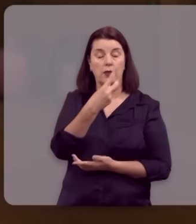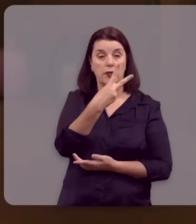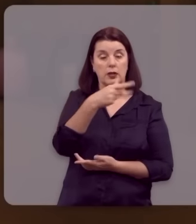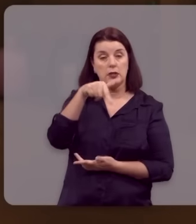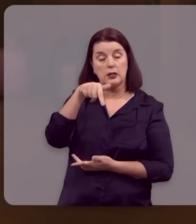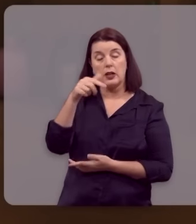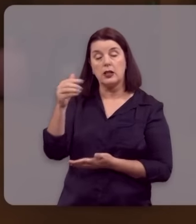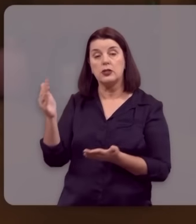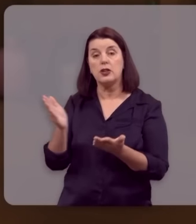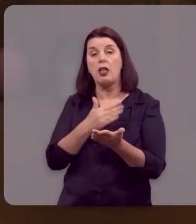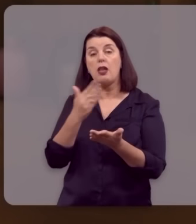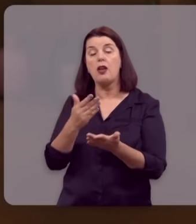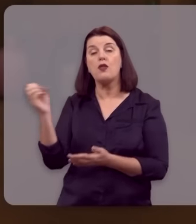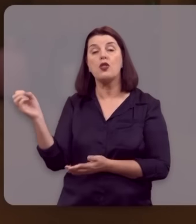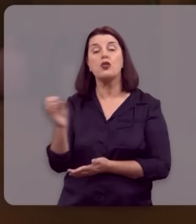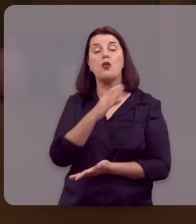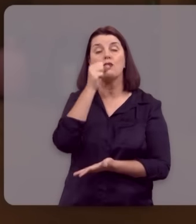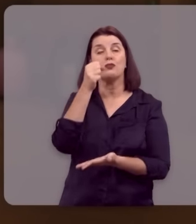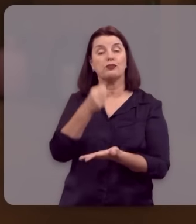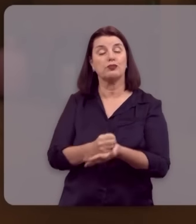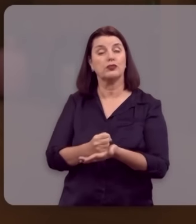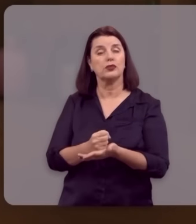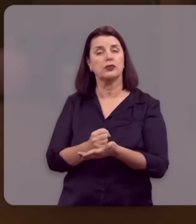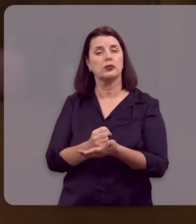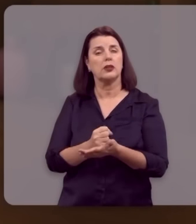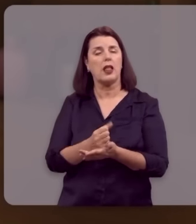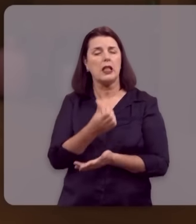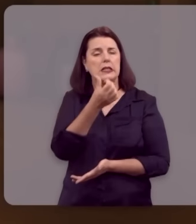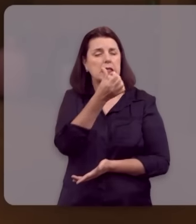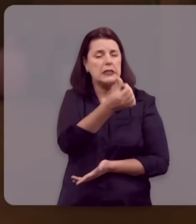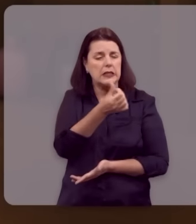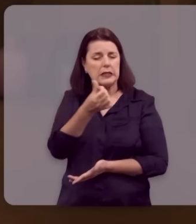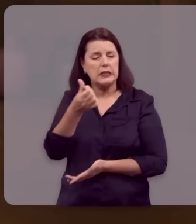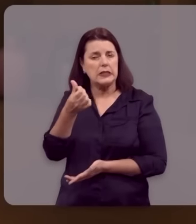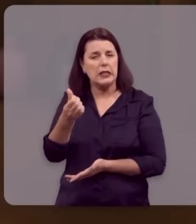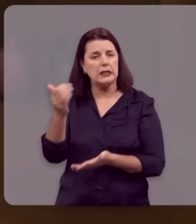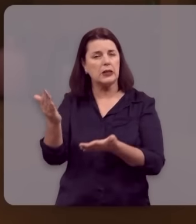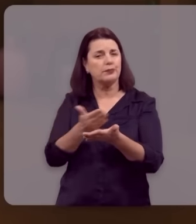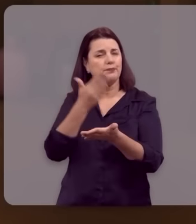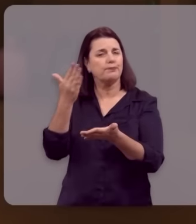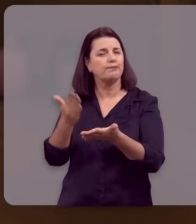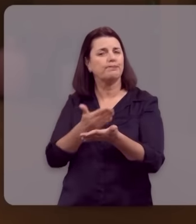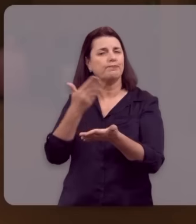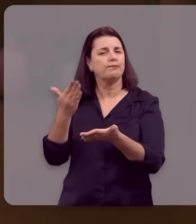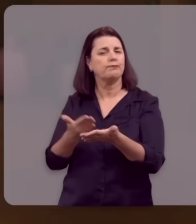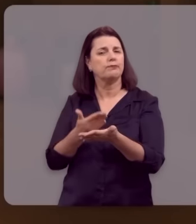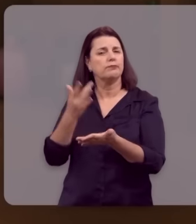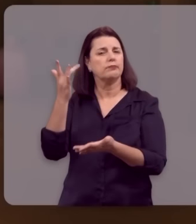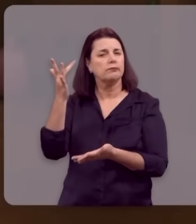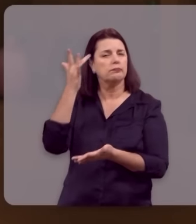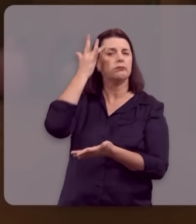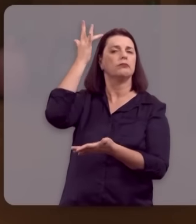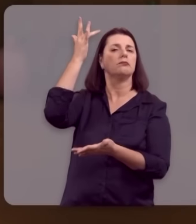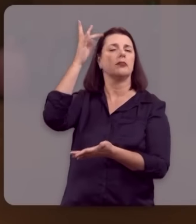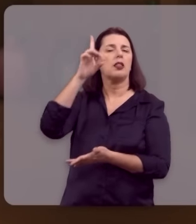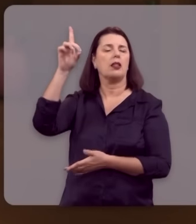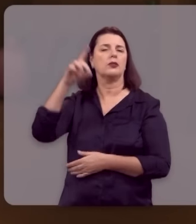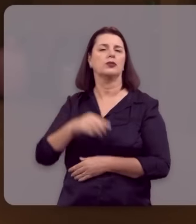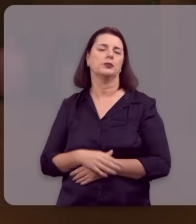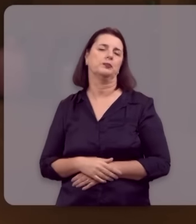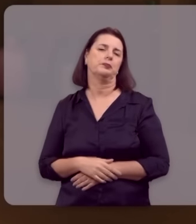livros no Novo Testamento, completando 66 livros inspirados por